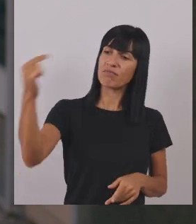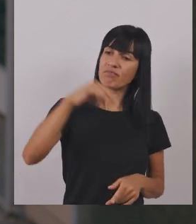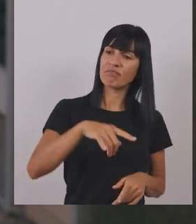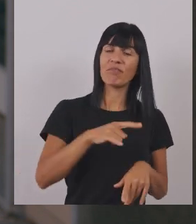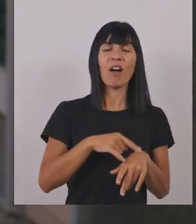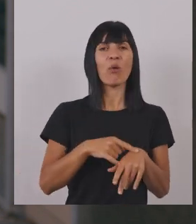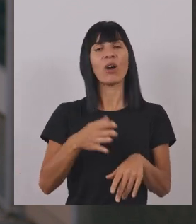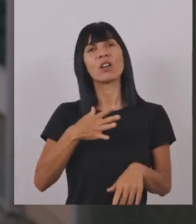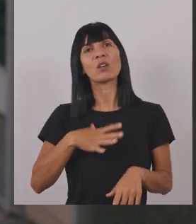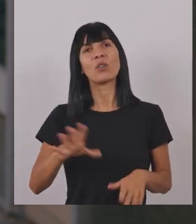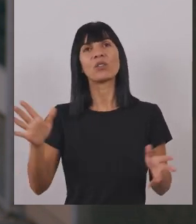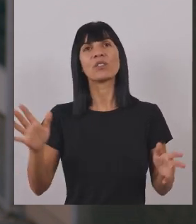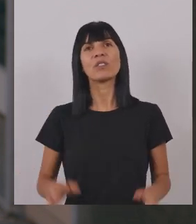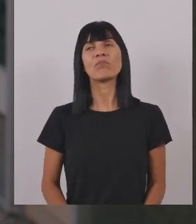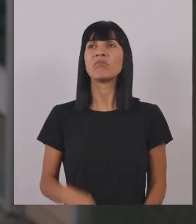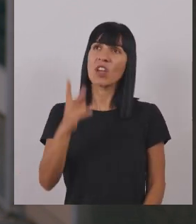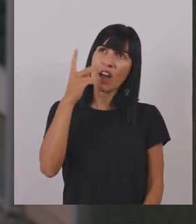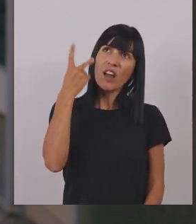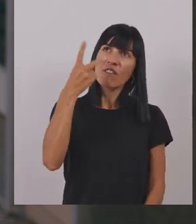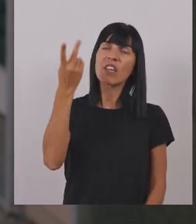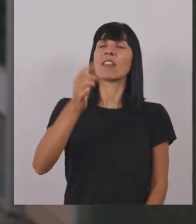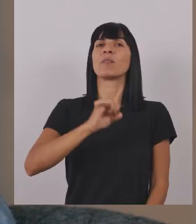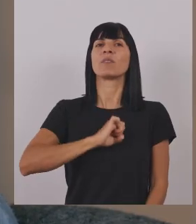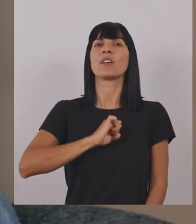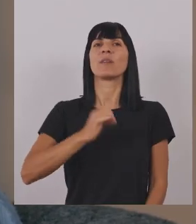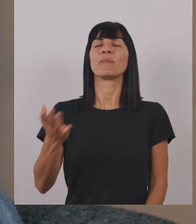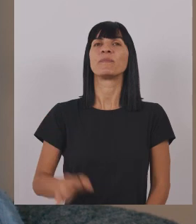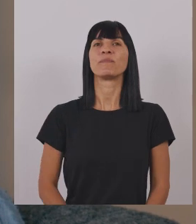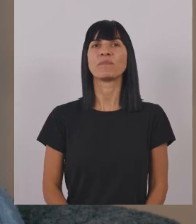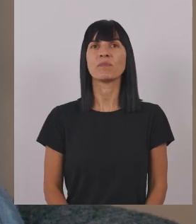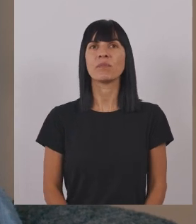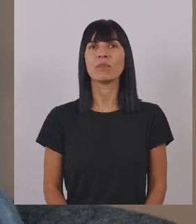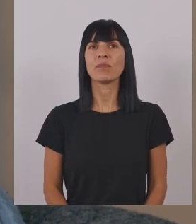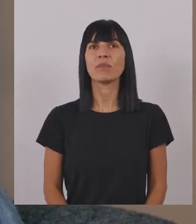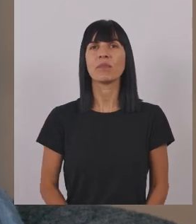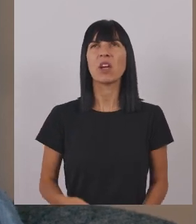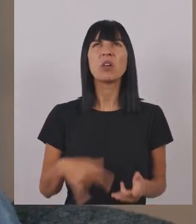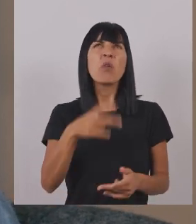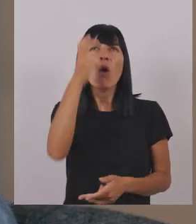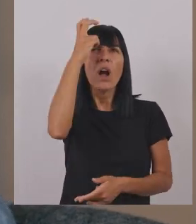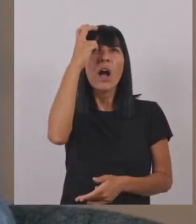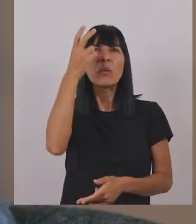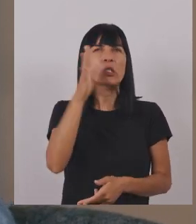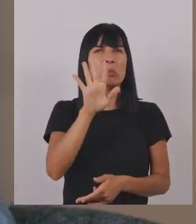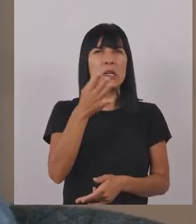queria e era assim. Cheguei até perto de